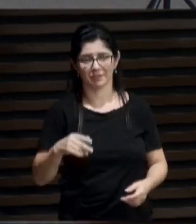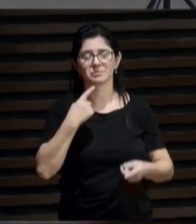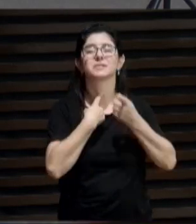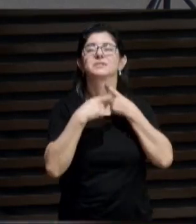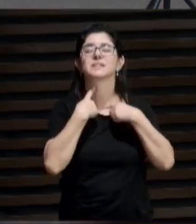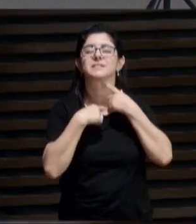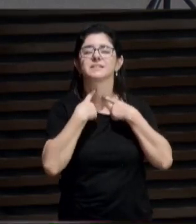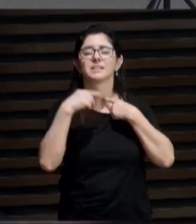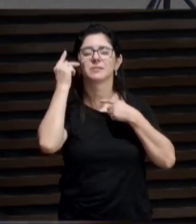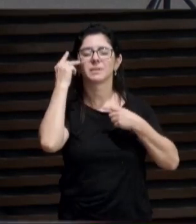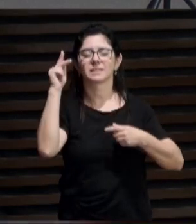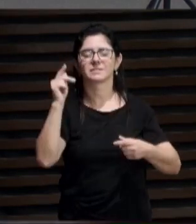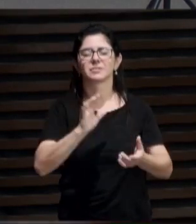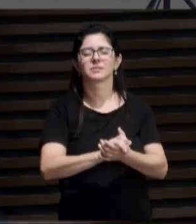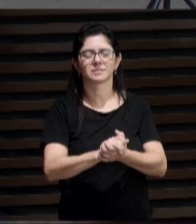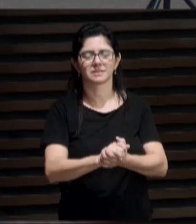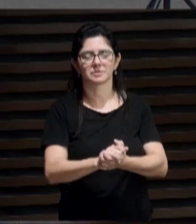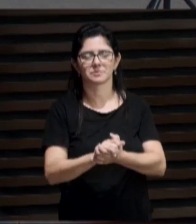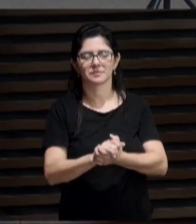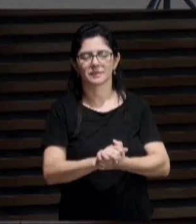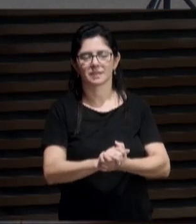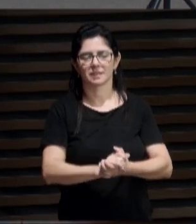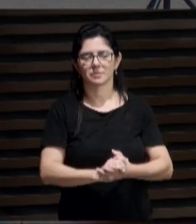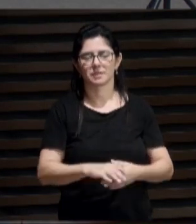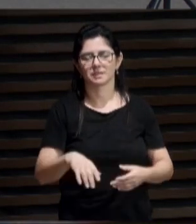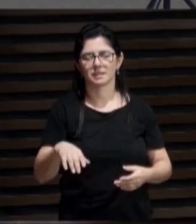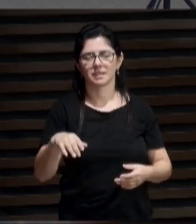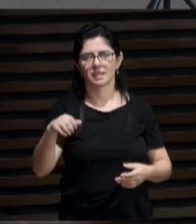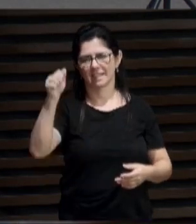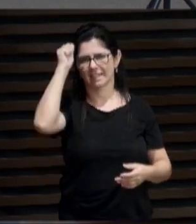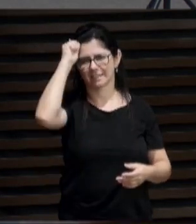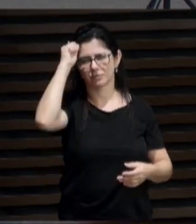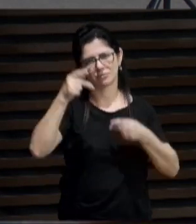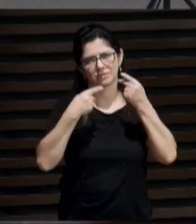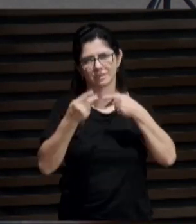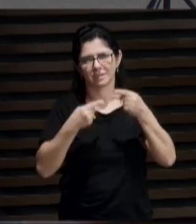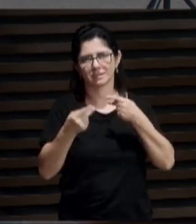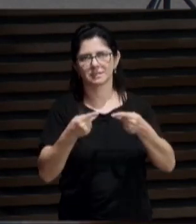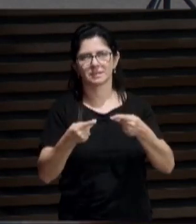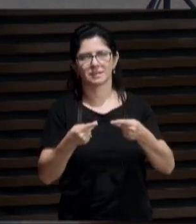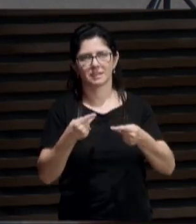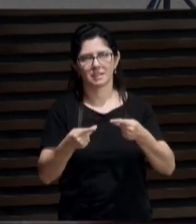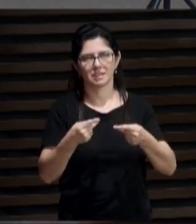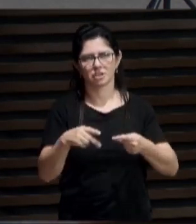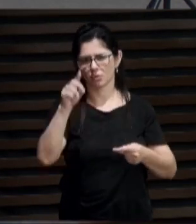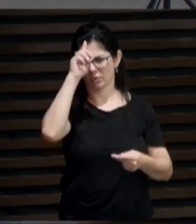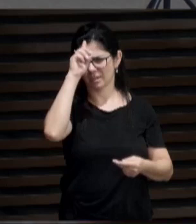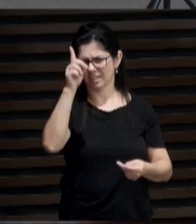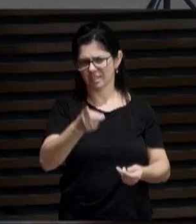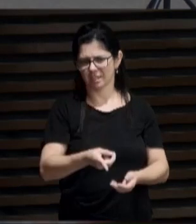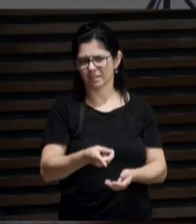governará. E Adão disse, visto que atendeste a voz de tua mulher e comeste da árvore que eu te ordenara,